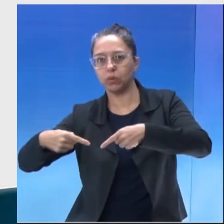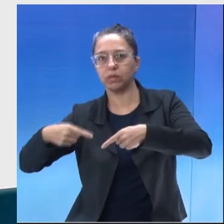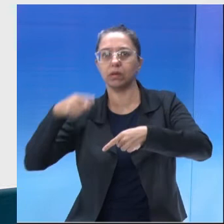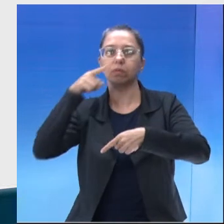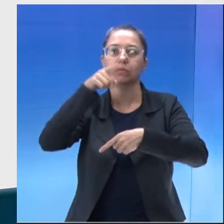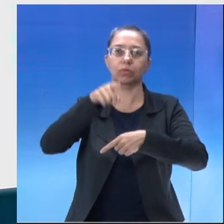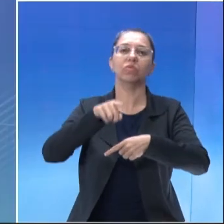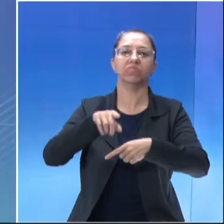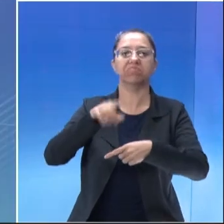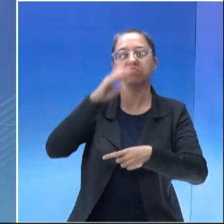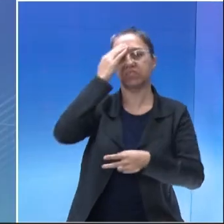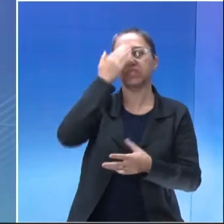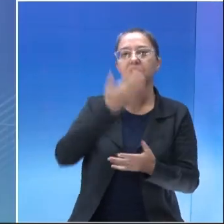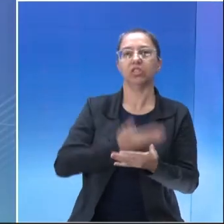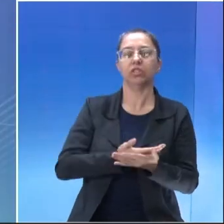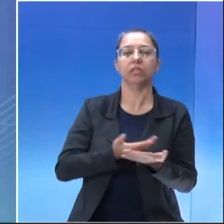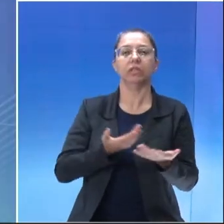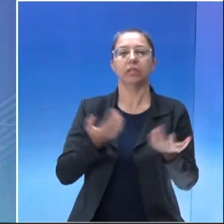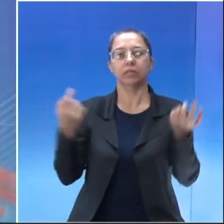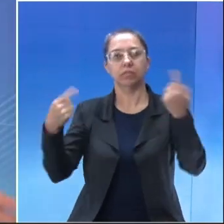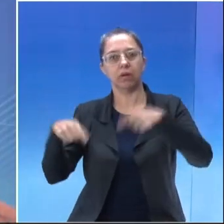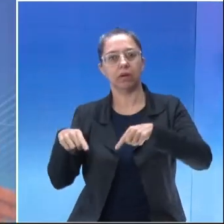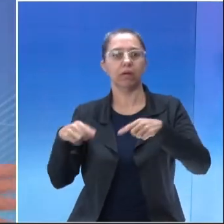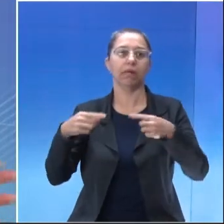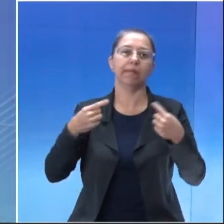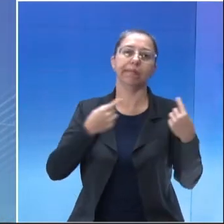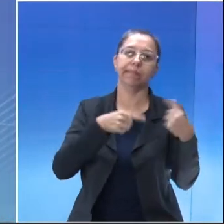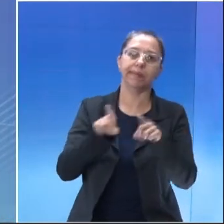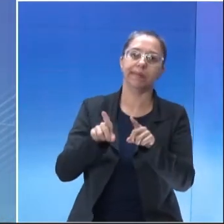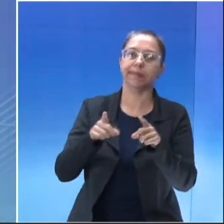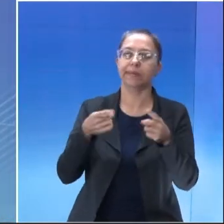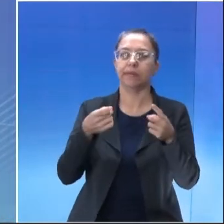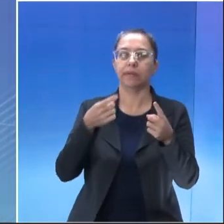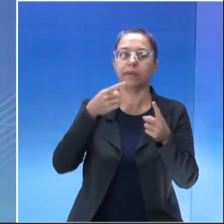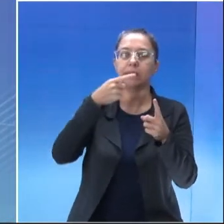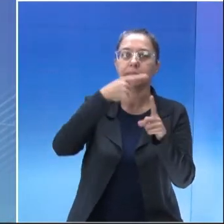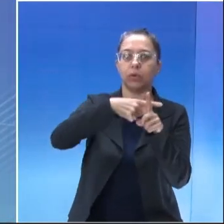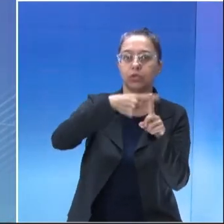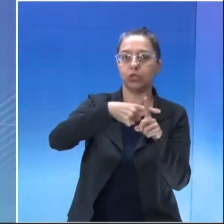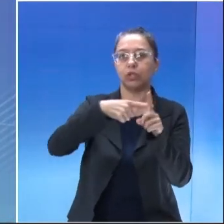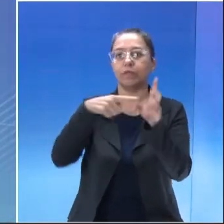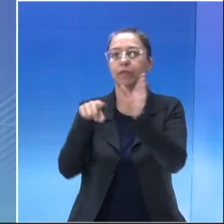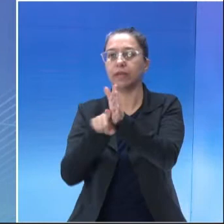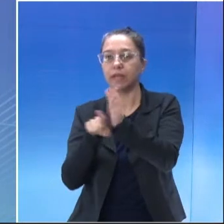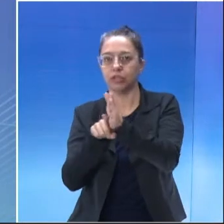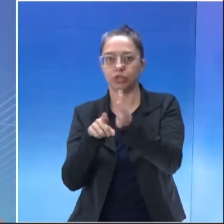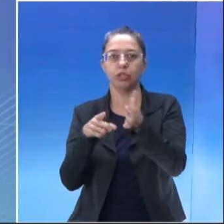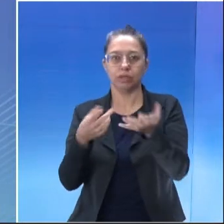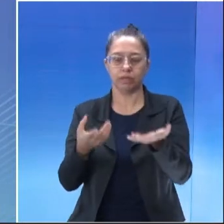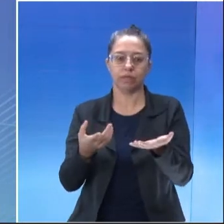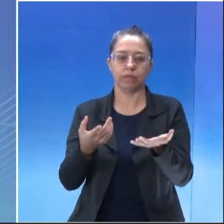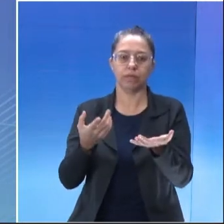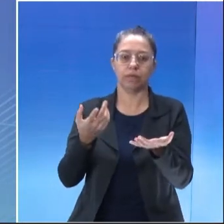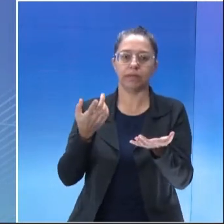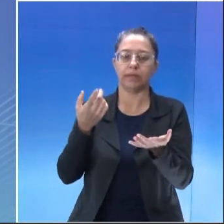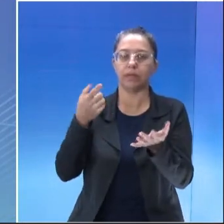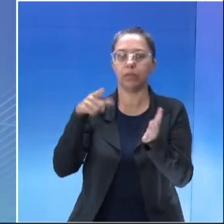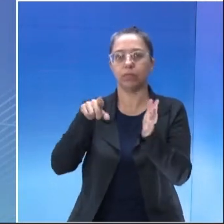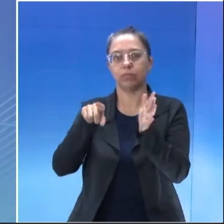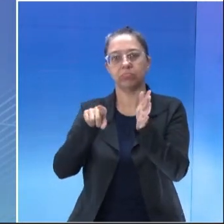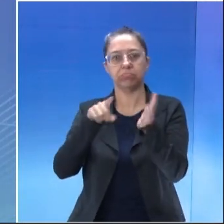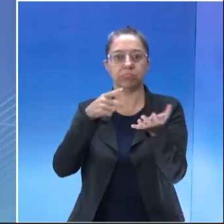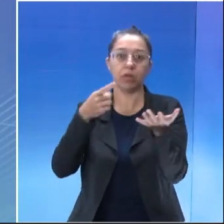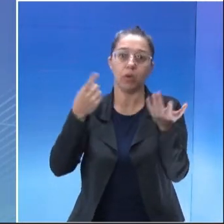Aqui você vai opinar tanto dos pontos positivos como os negativos, né? Contraposição, então, é a oposição, a favor